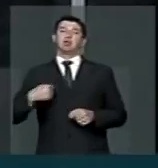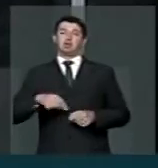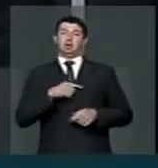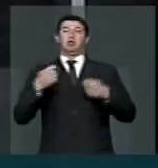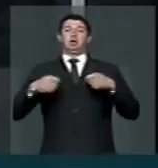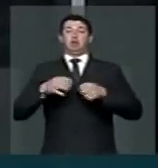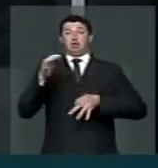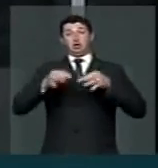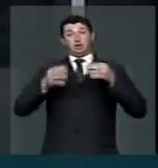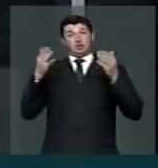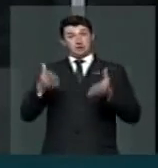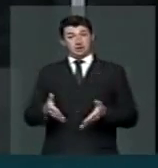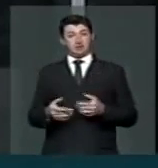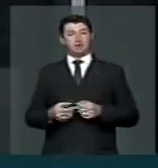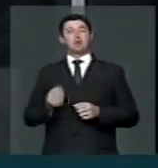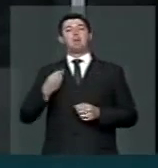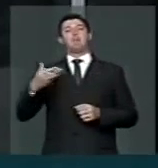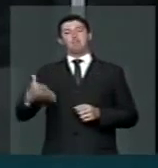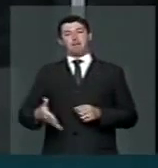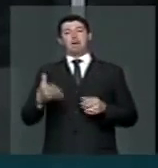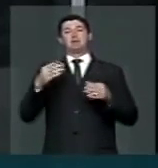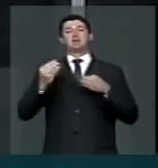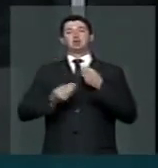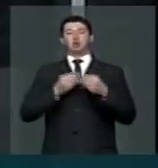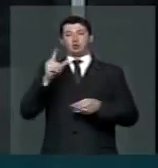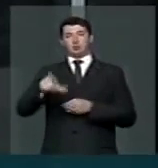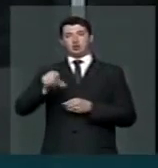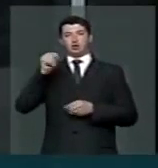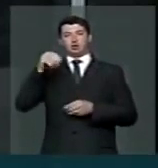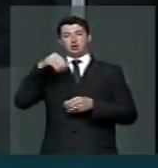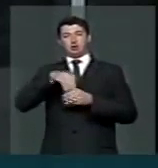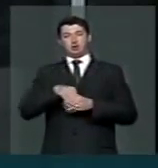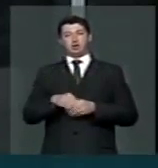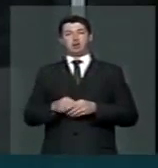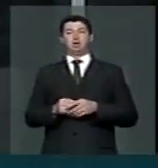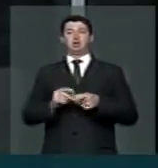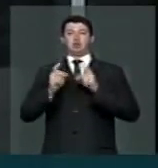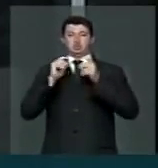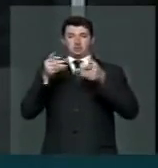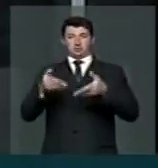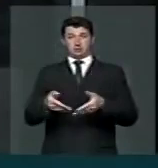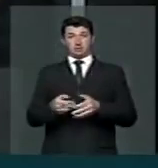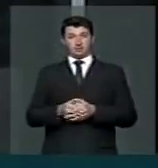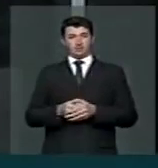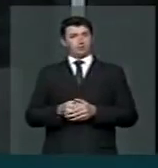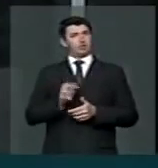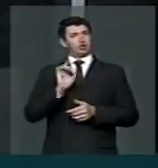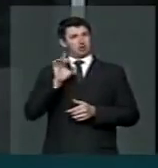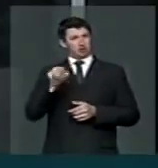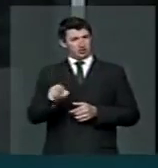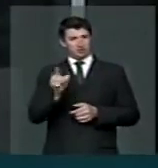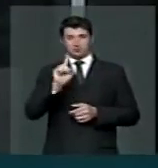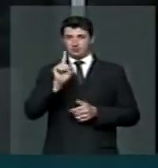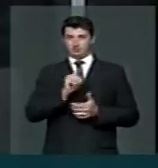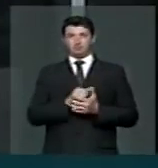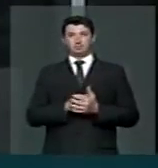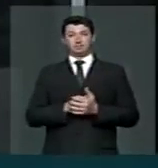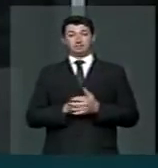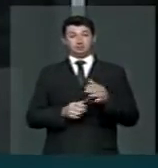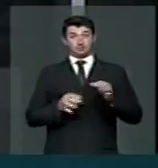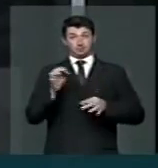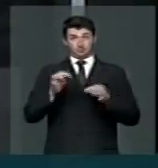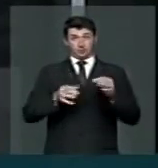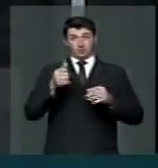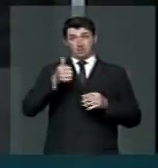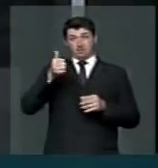que esses juízes participem do processo de escolha dos seus dirigentes. E não é só isso, senhor presidente. Os juízes